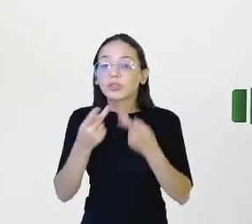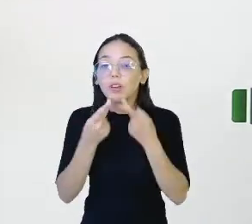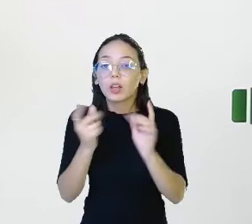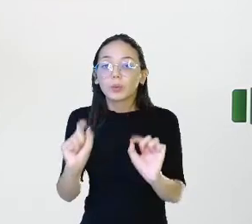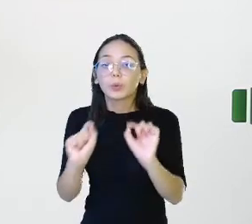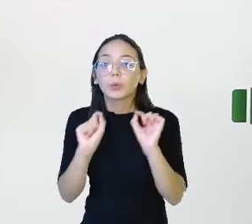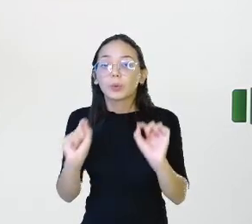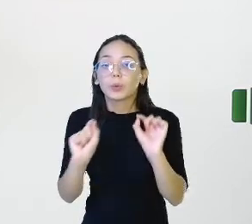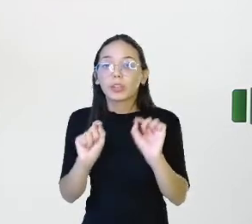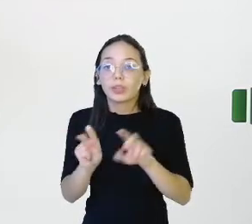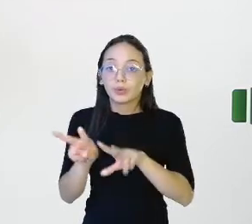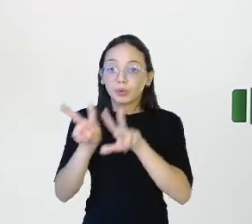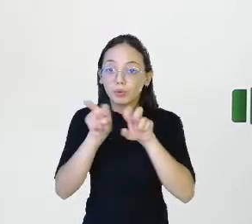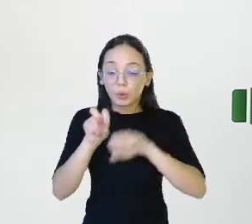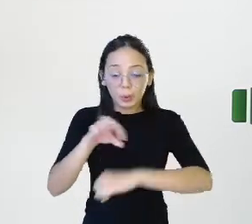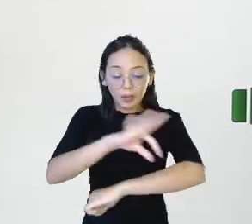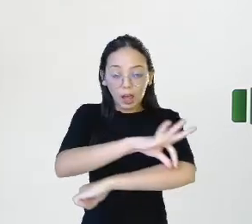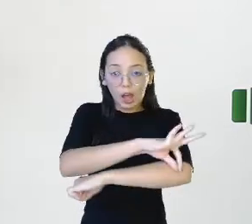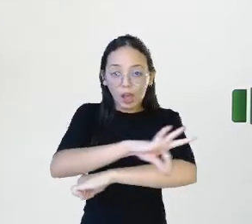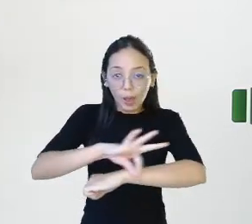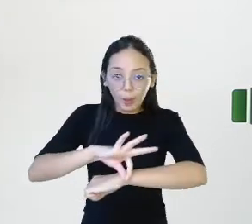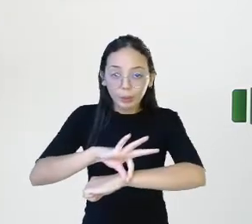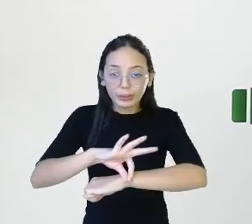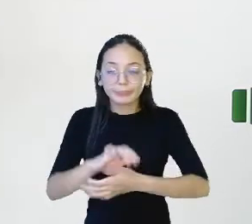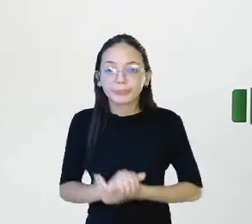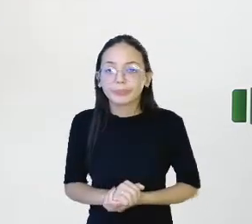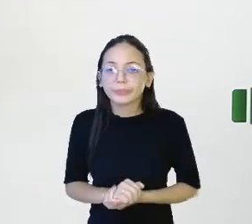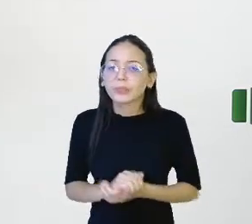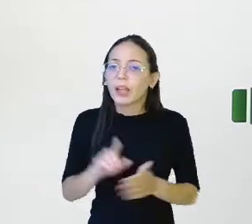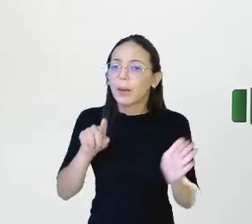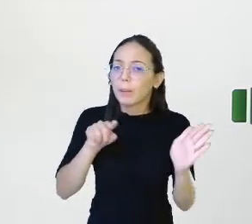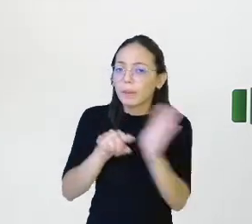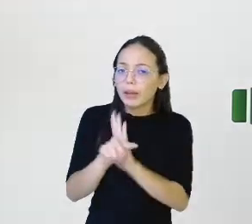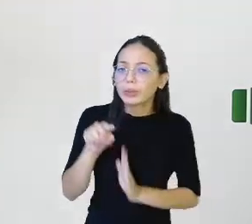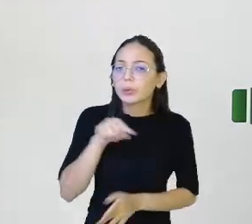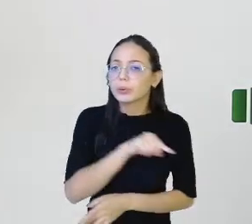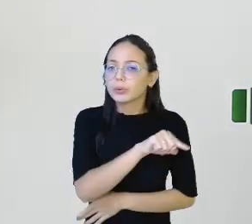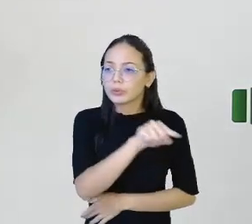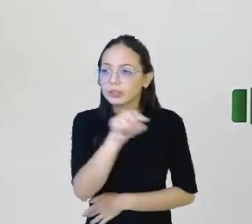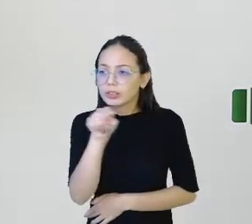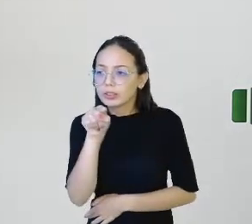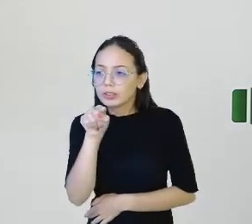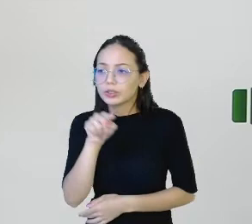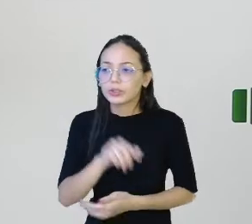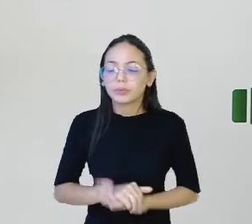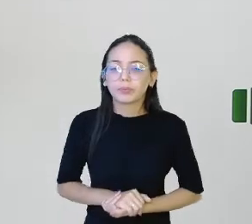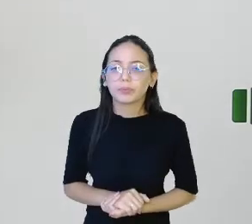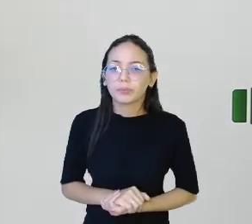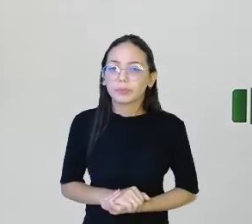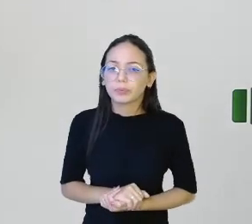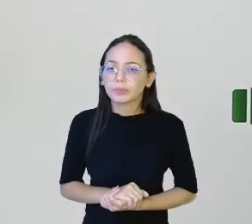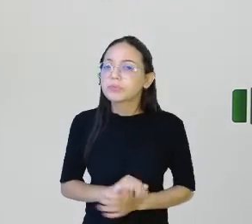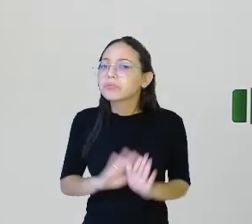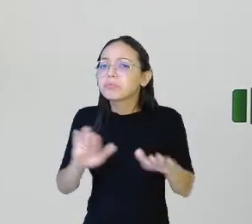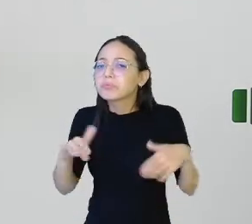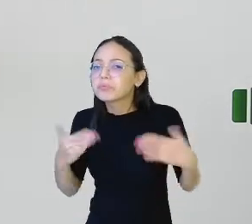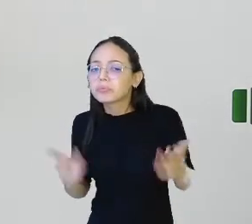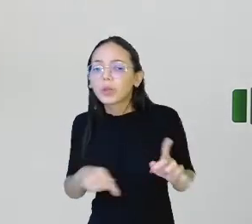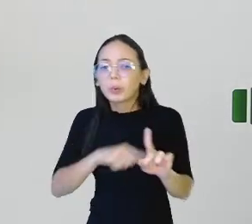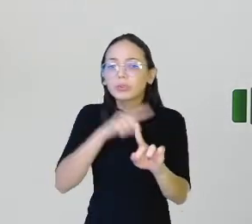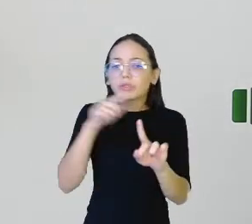da régua. E eu pergunto a você, quinto ano, para que serve uma